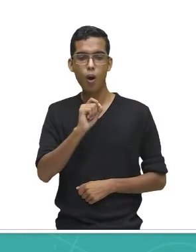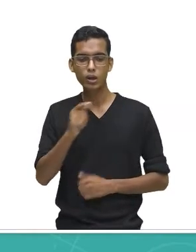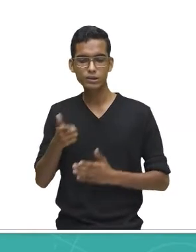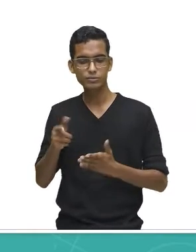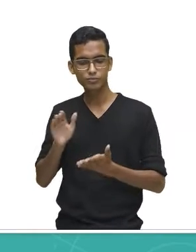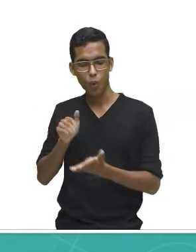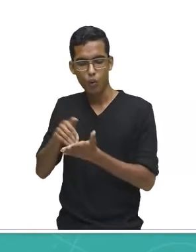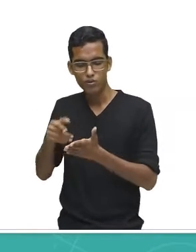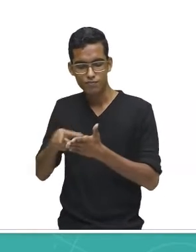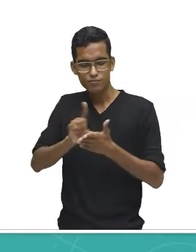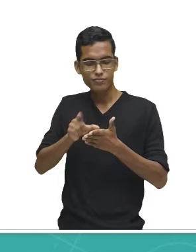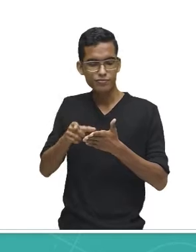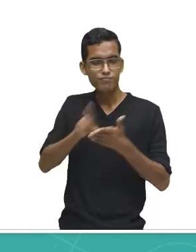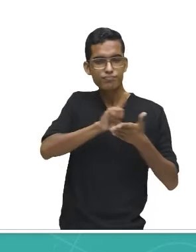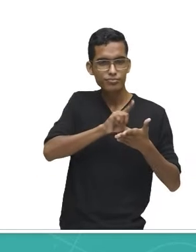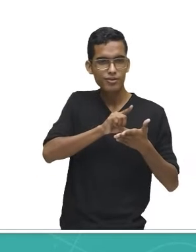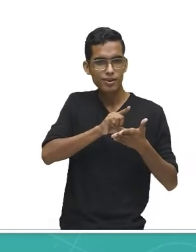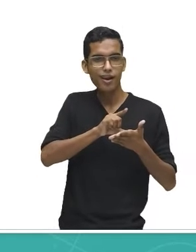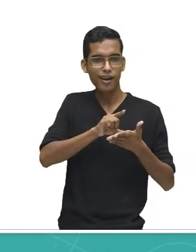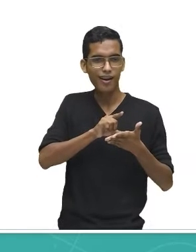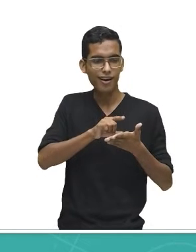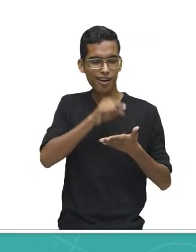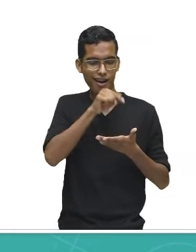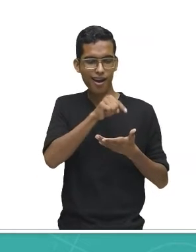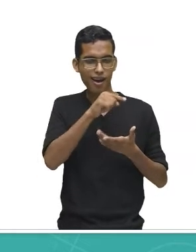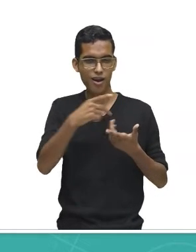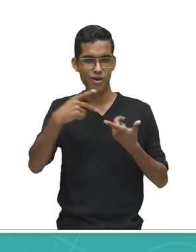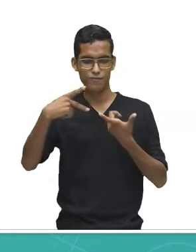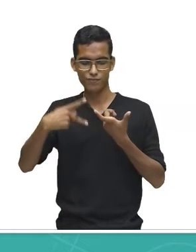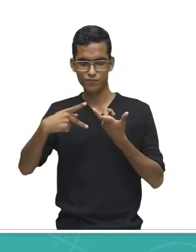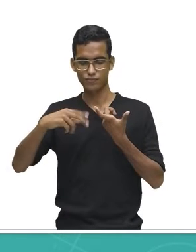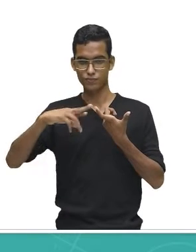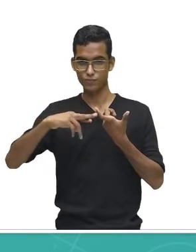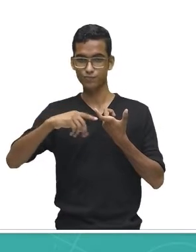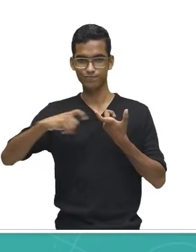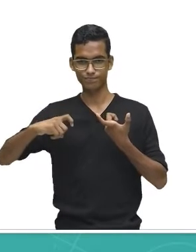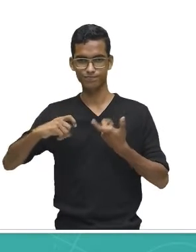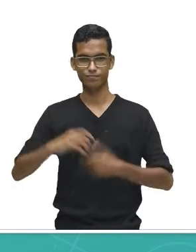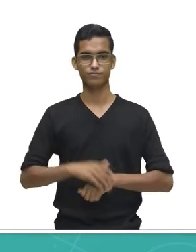antepenúltima. Então, ela é proparoxítona.